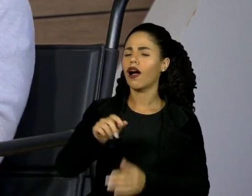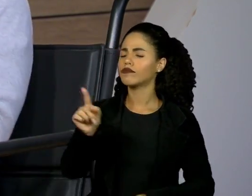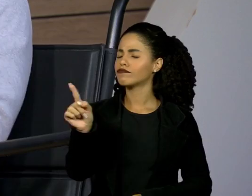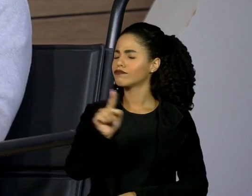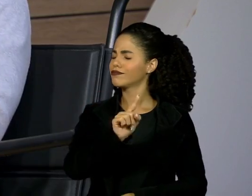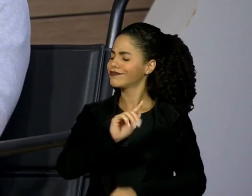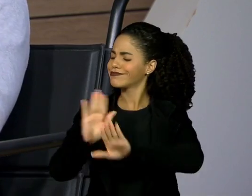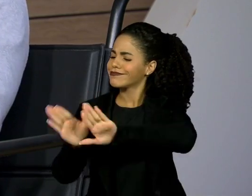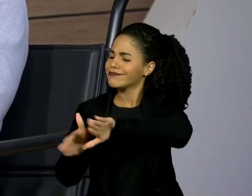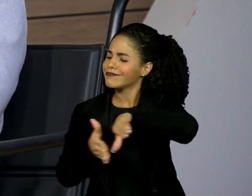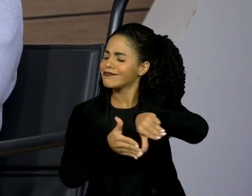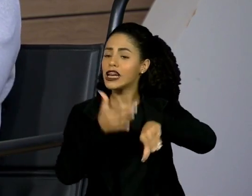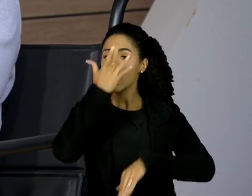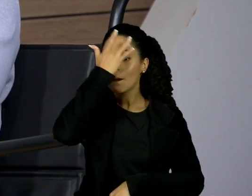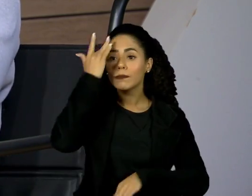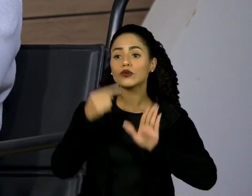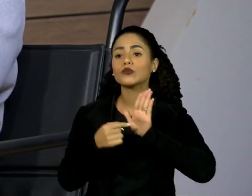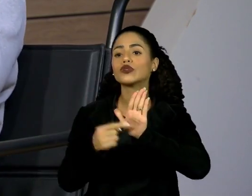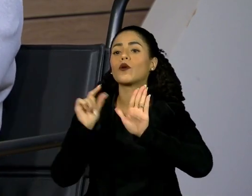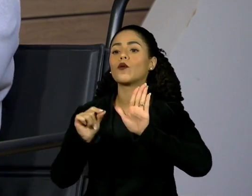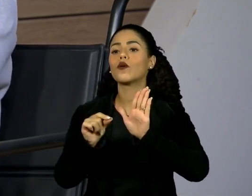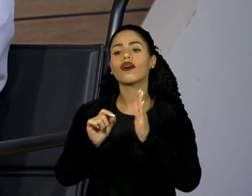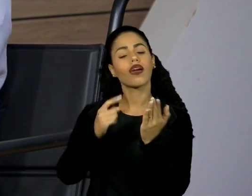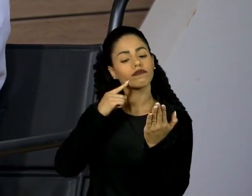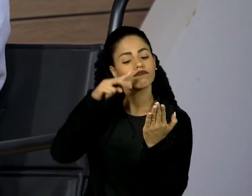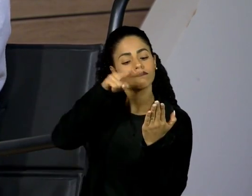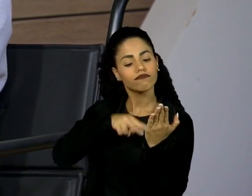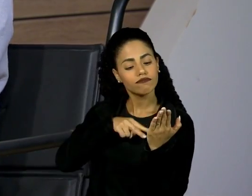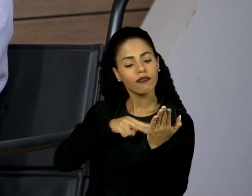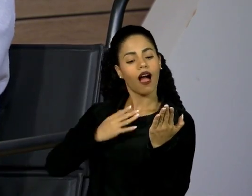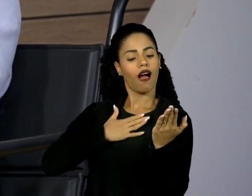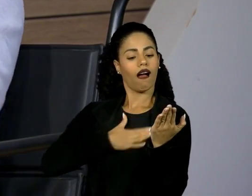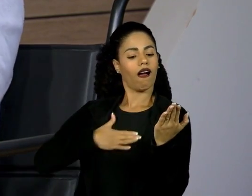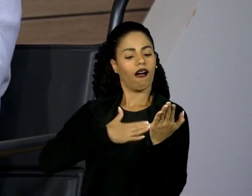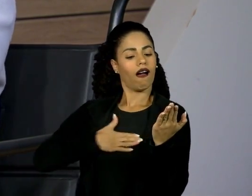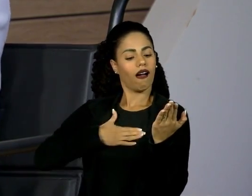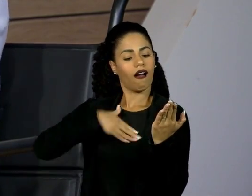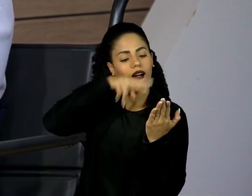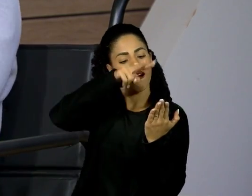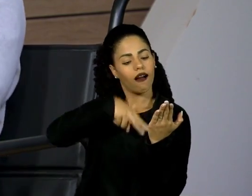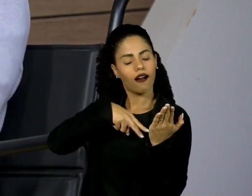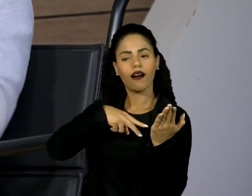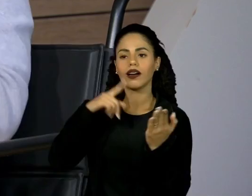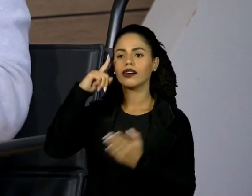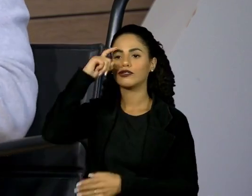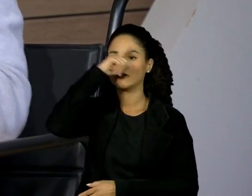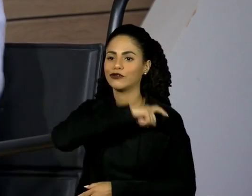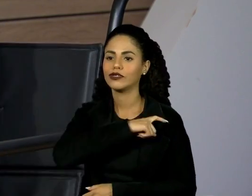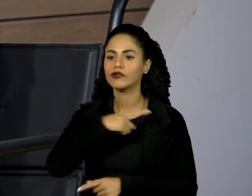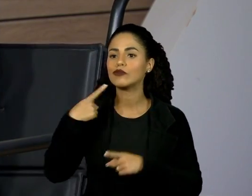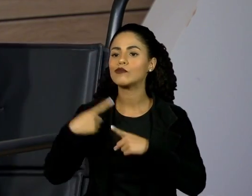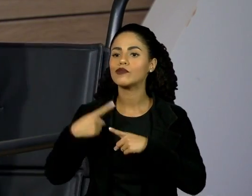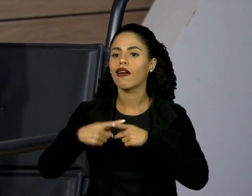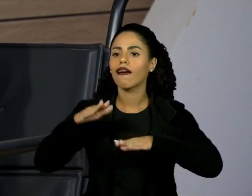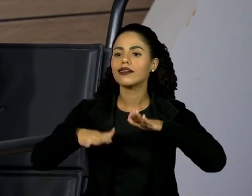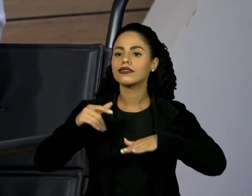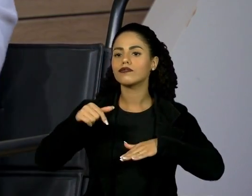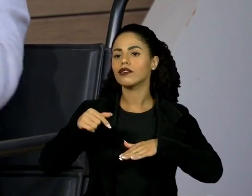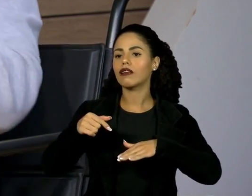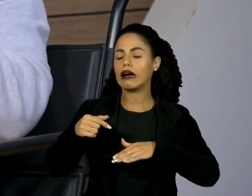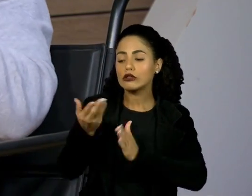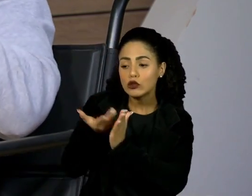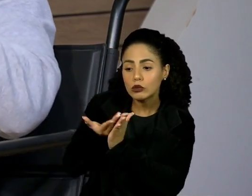assim, a pessoa tinha que te mostrar que aquilo era uma leitura por prazer, antes de tudo. E é muito difícil isso, porque realmente você está fazendo aquilo por uma